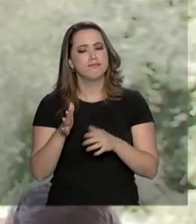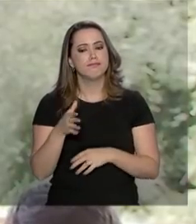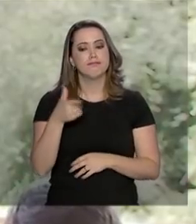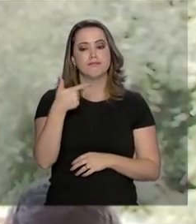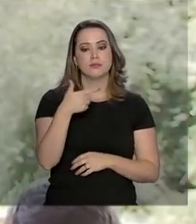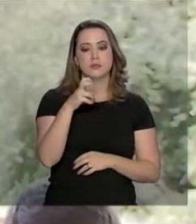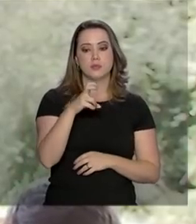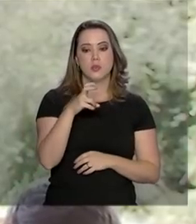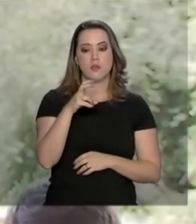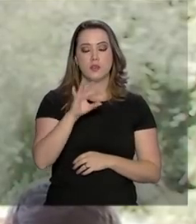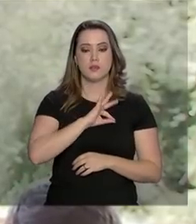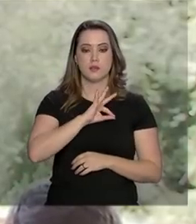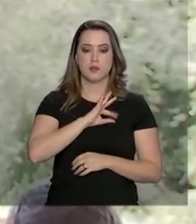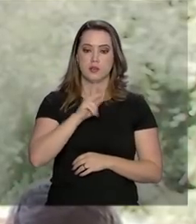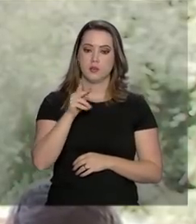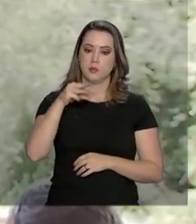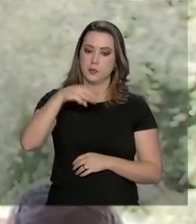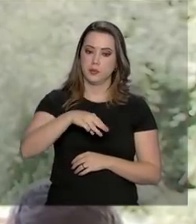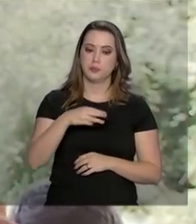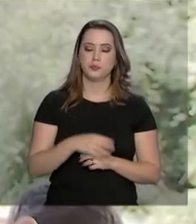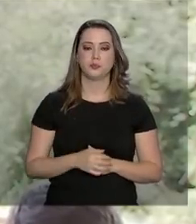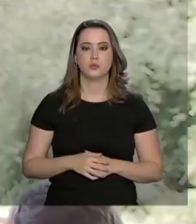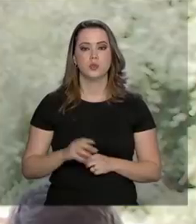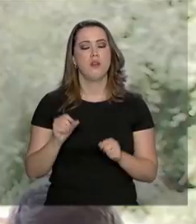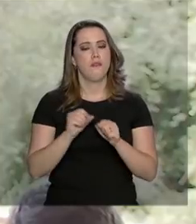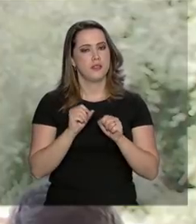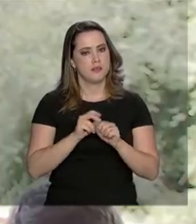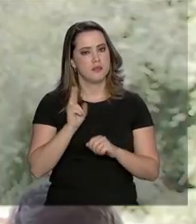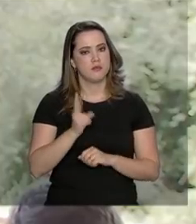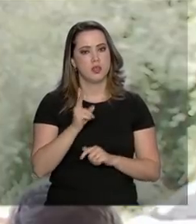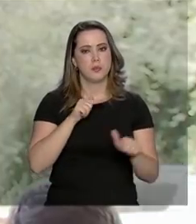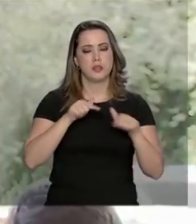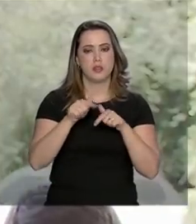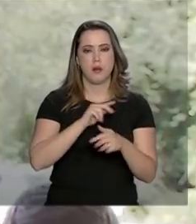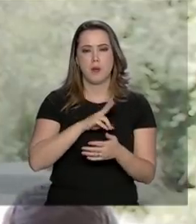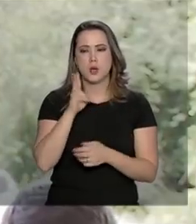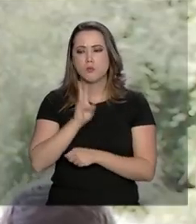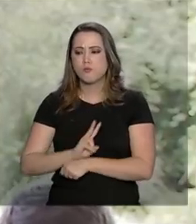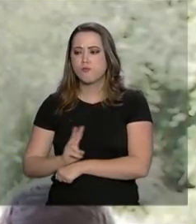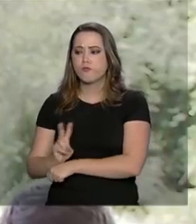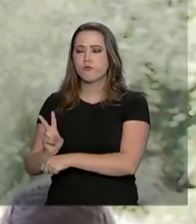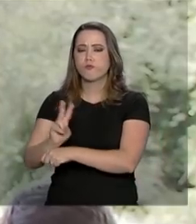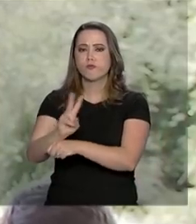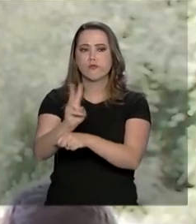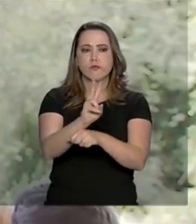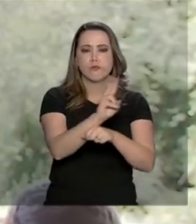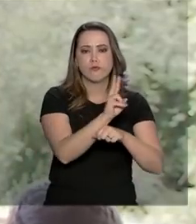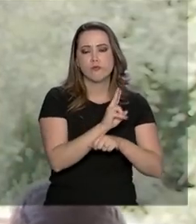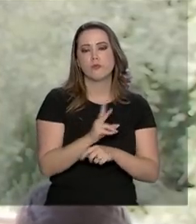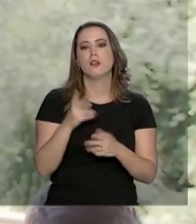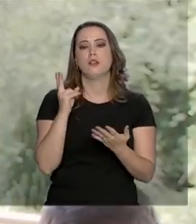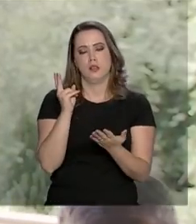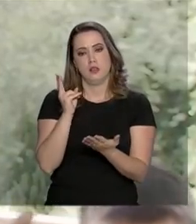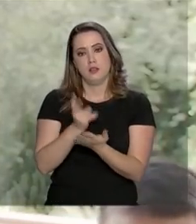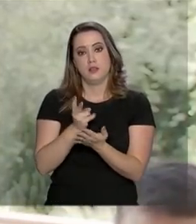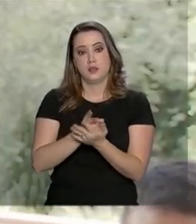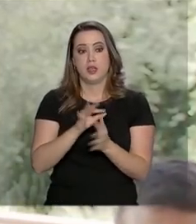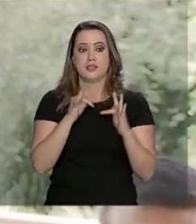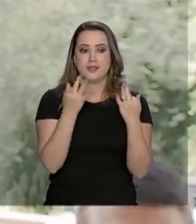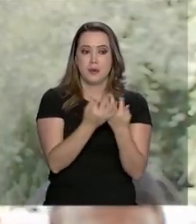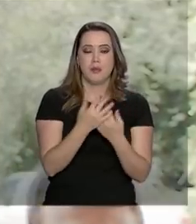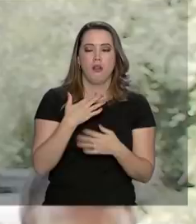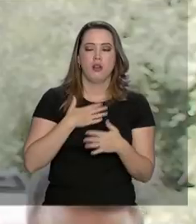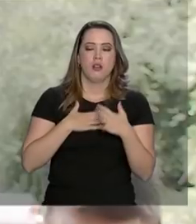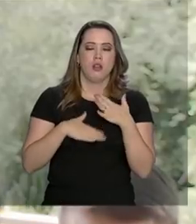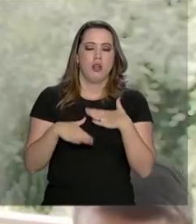com 25 policiais e fazendo atividades de varredura, inclusive para que as famílias tenham